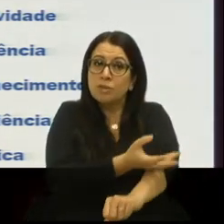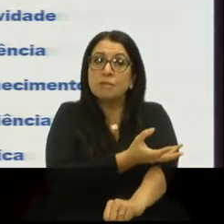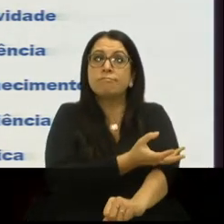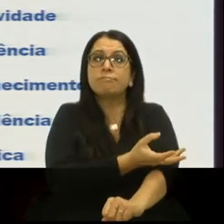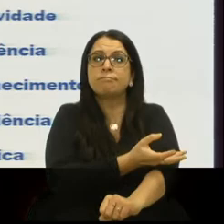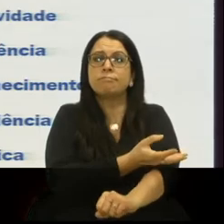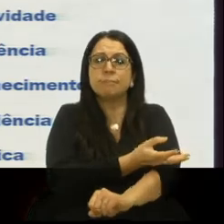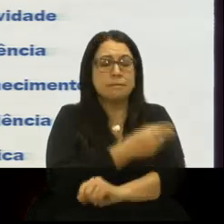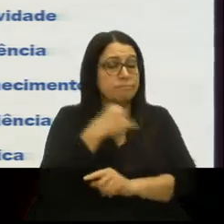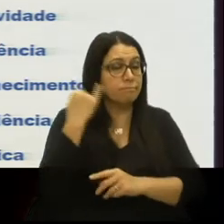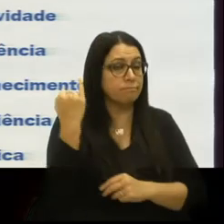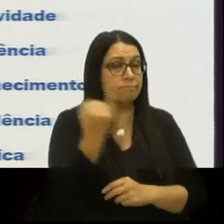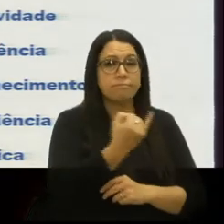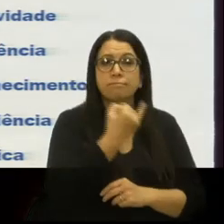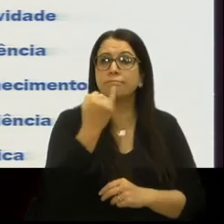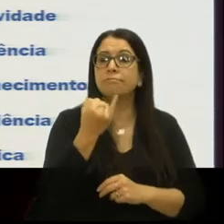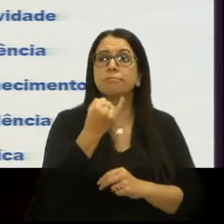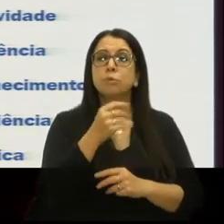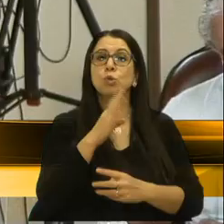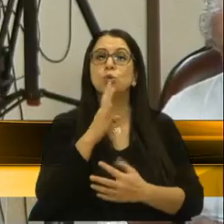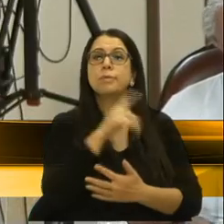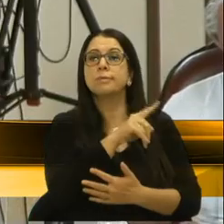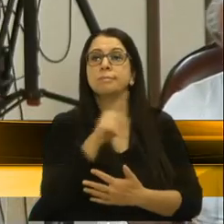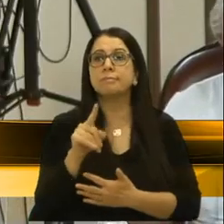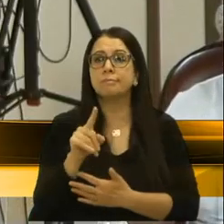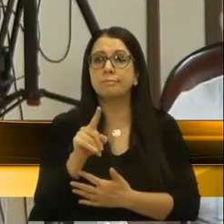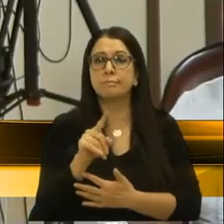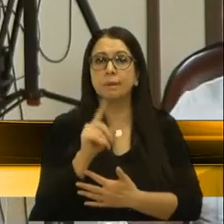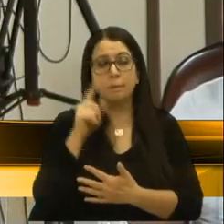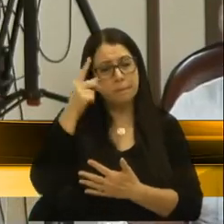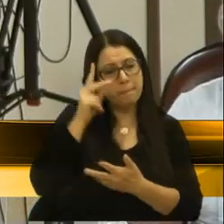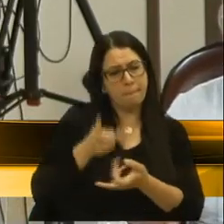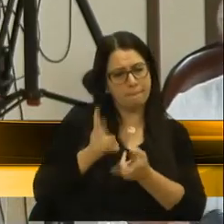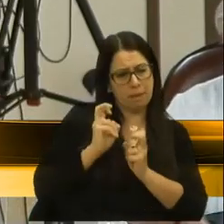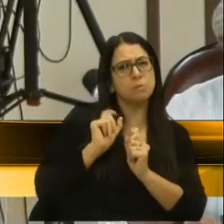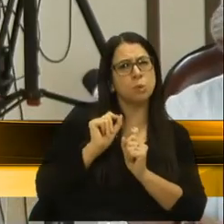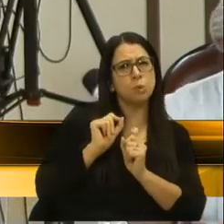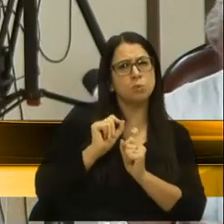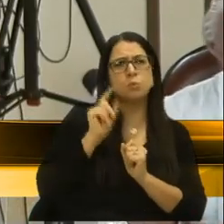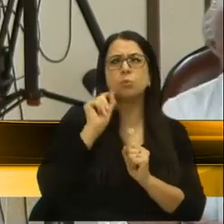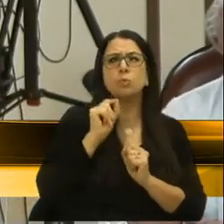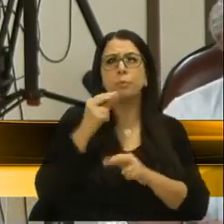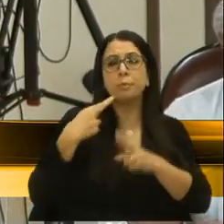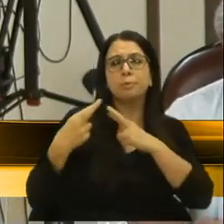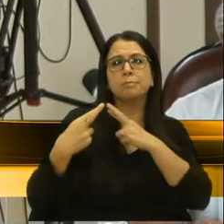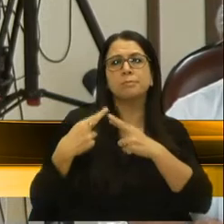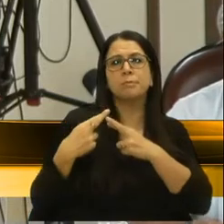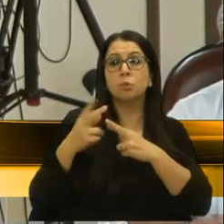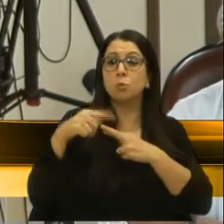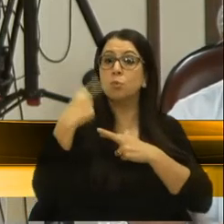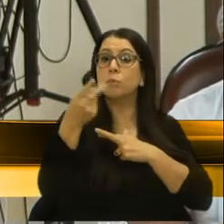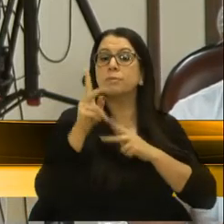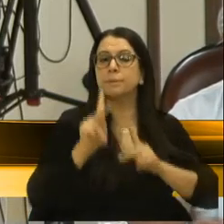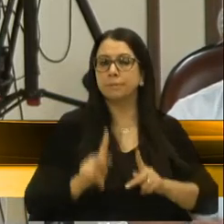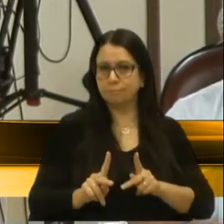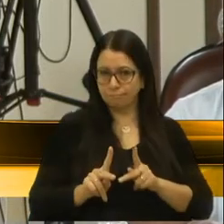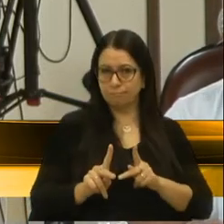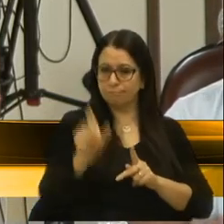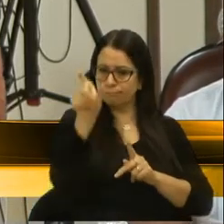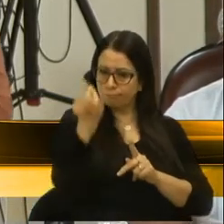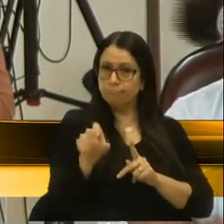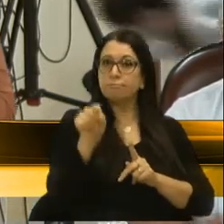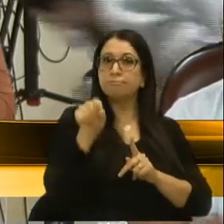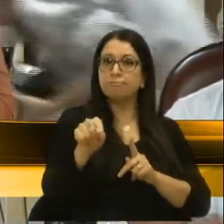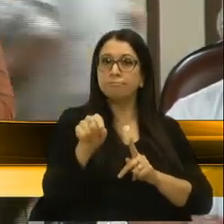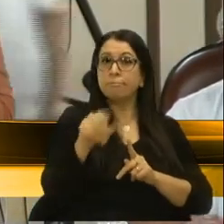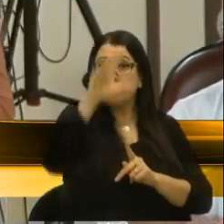são fundamentais para a gente se conhecer, para a gente se dar conta de como a gente se relaciona com o outro, para a gente poder